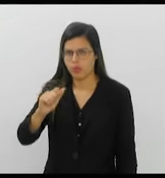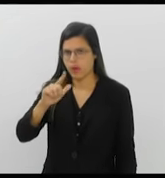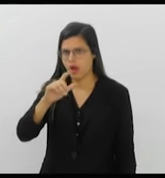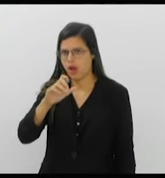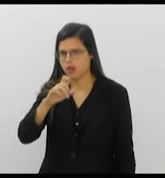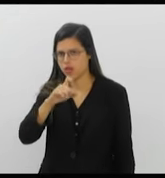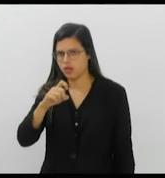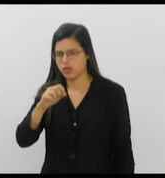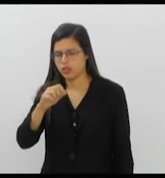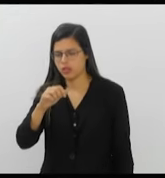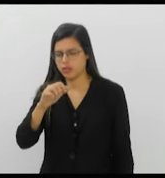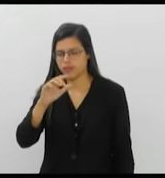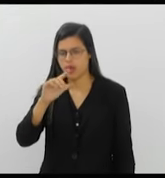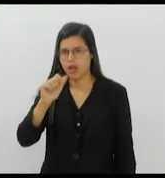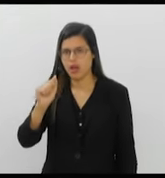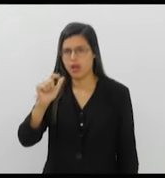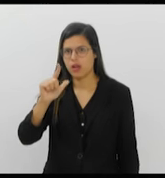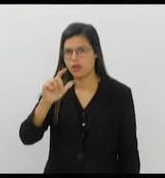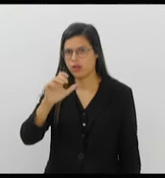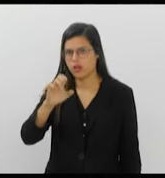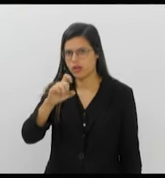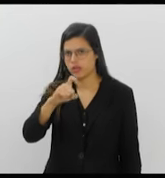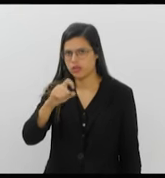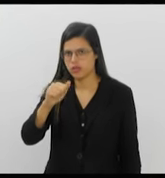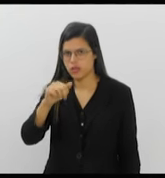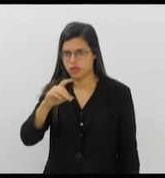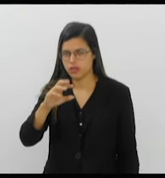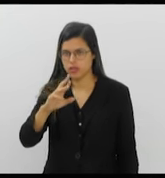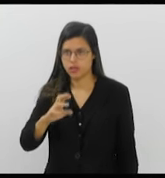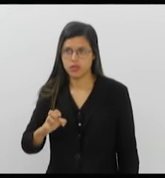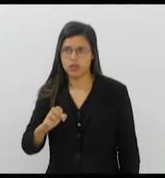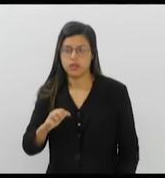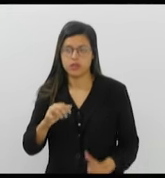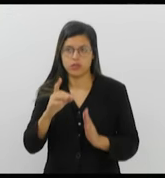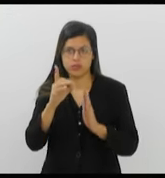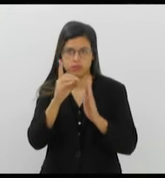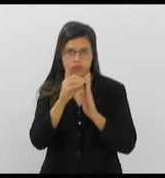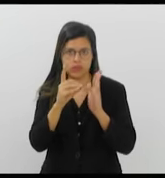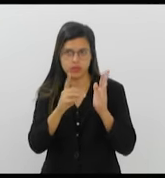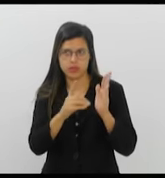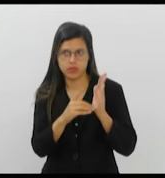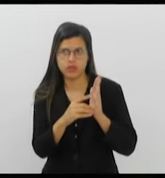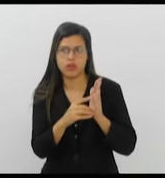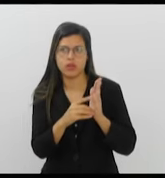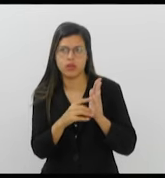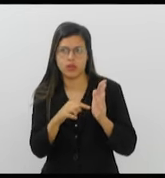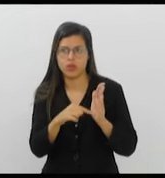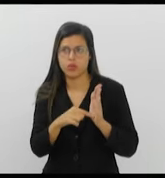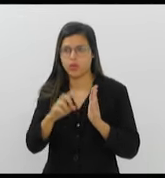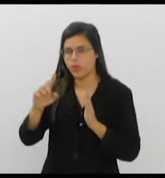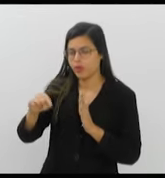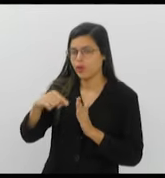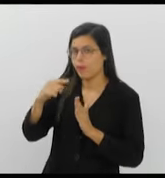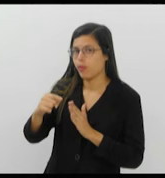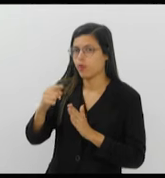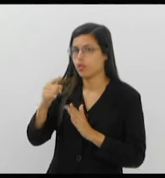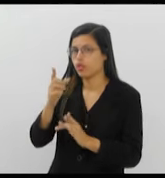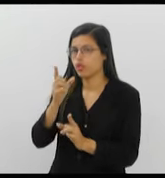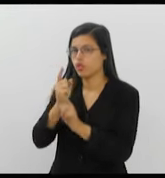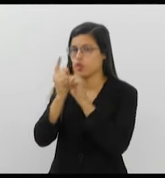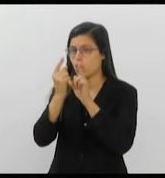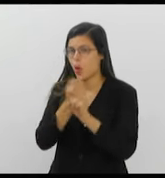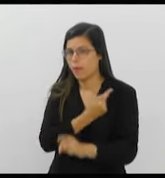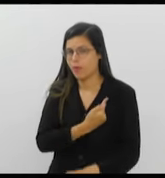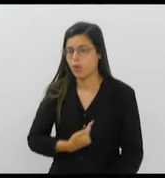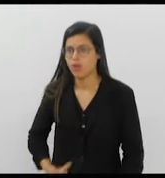o ministro Alexandre, dá uma liminar de um decreto editado pelo governador. E depois vem a saber que o